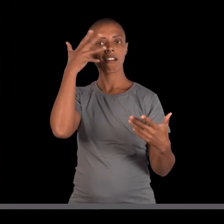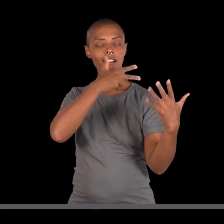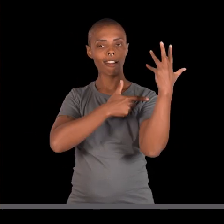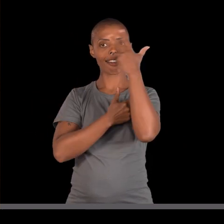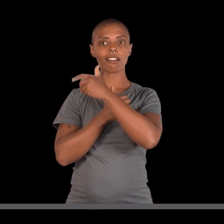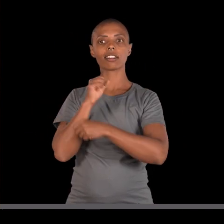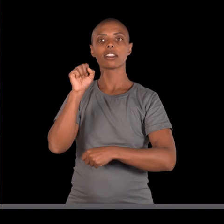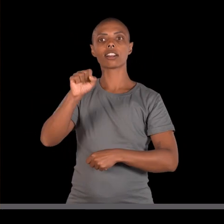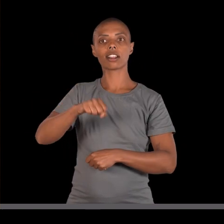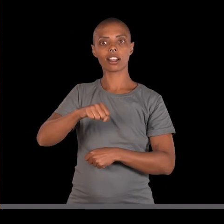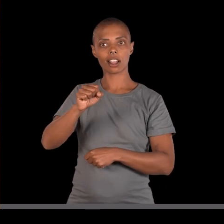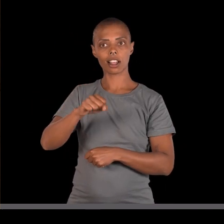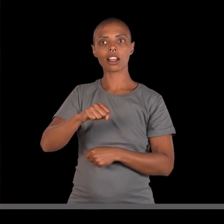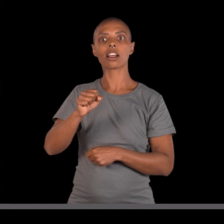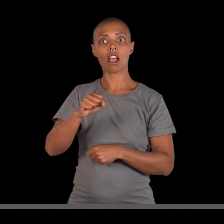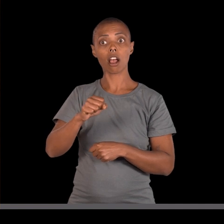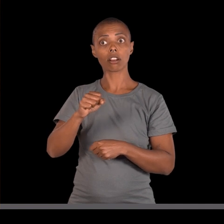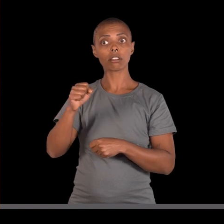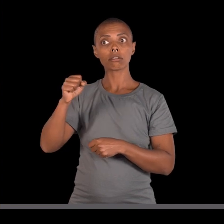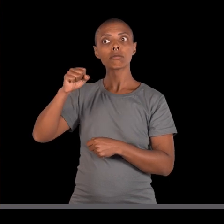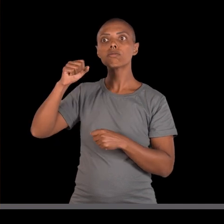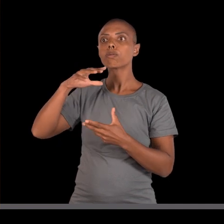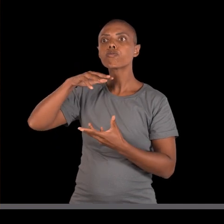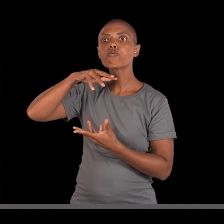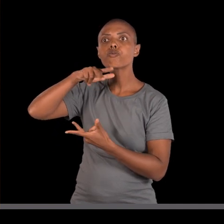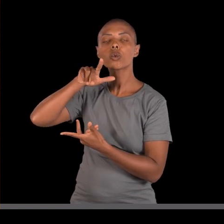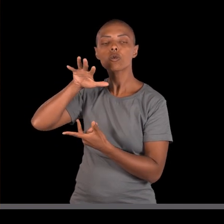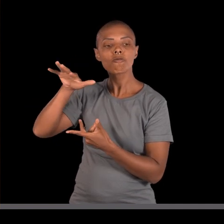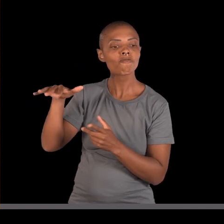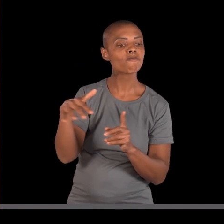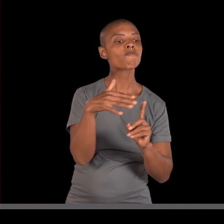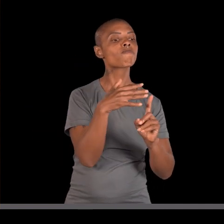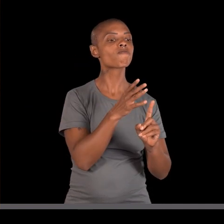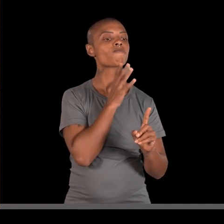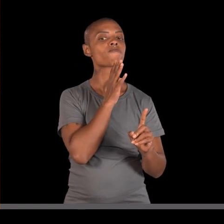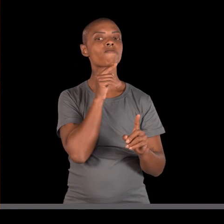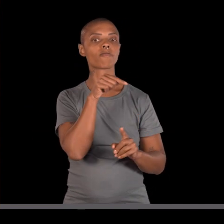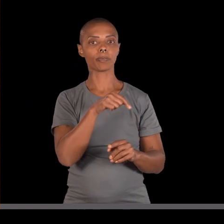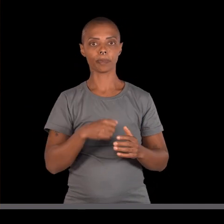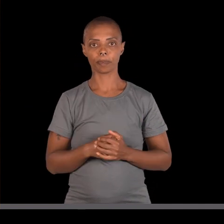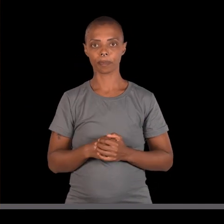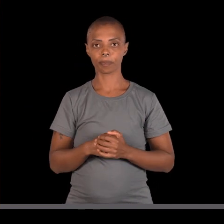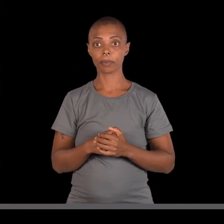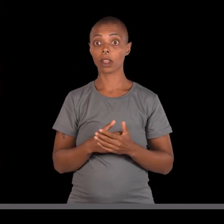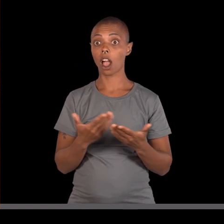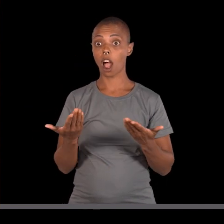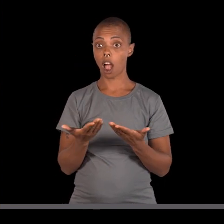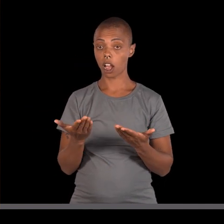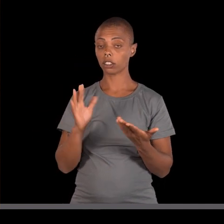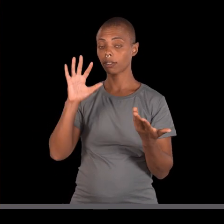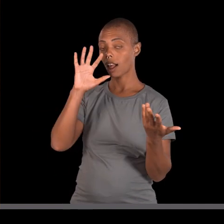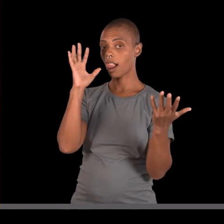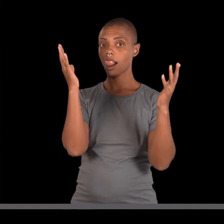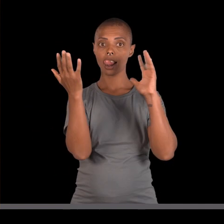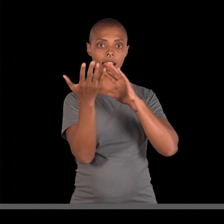americano, né, que é reconhecido internacionalmente. Os climas da América, pessoal.